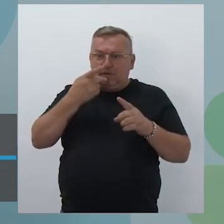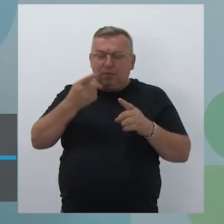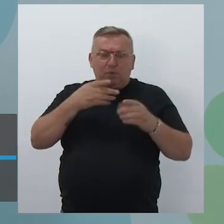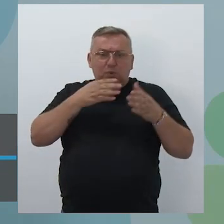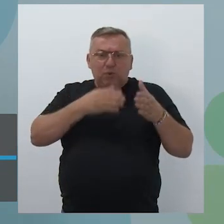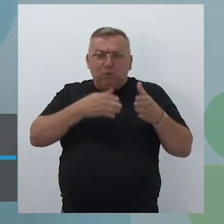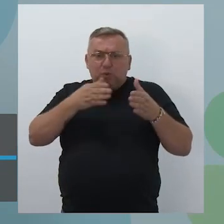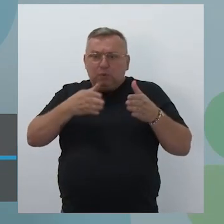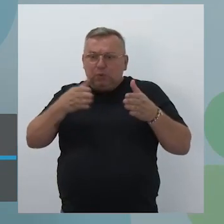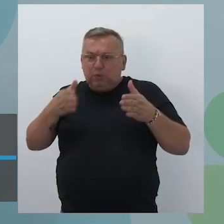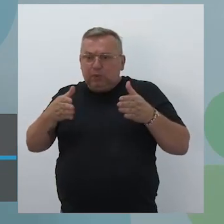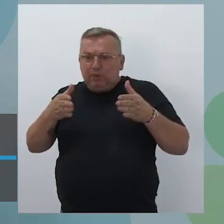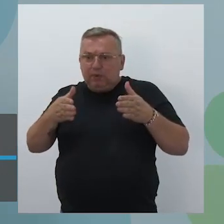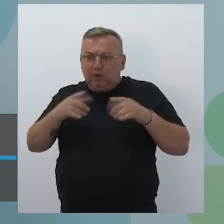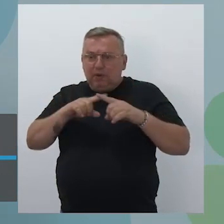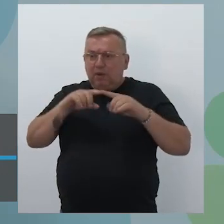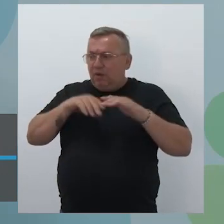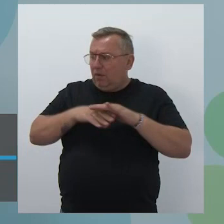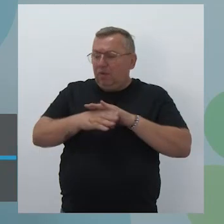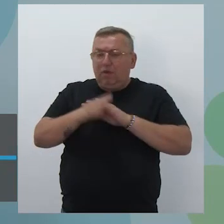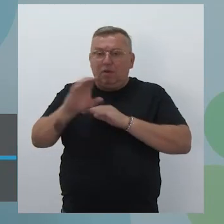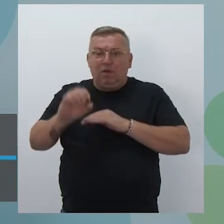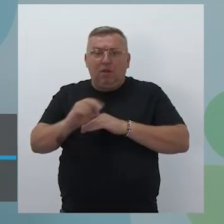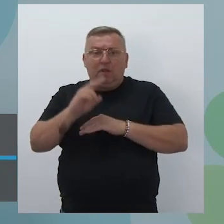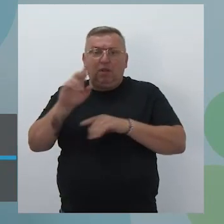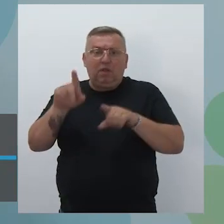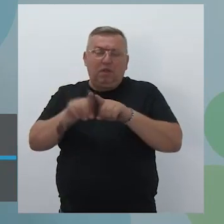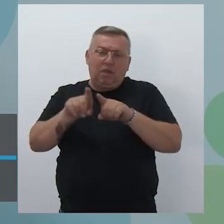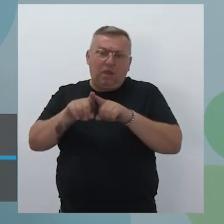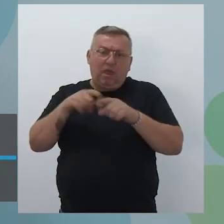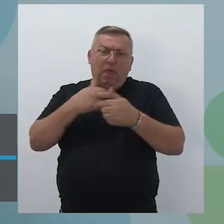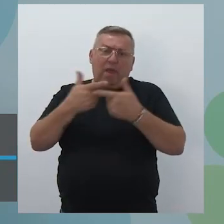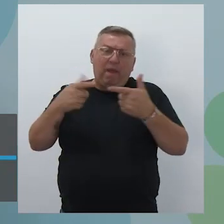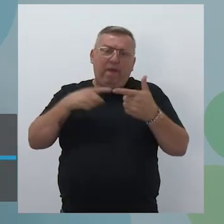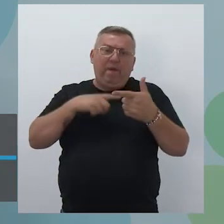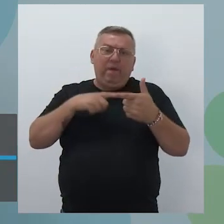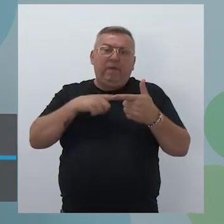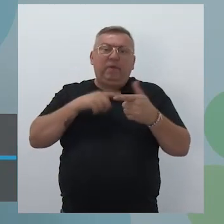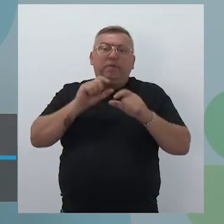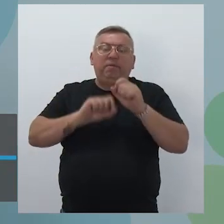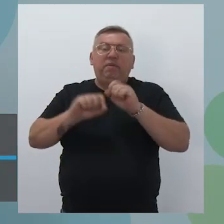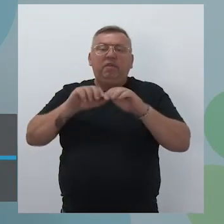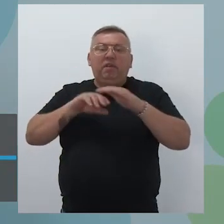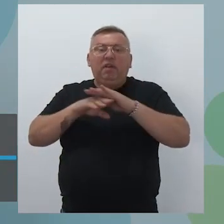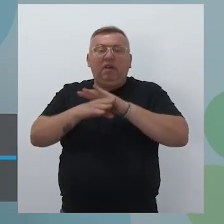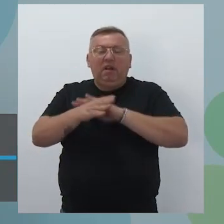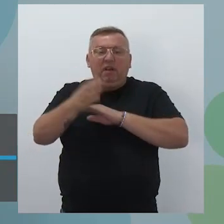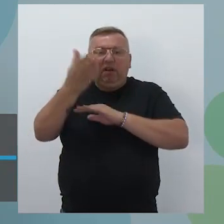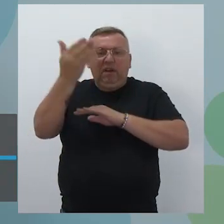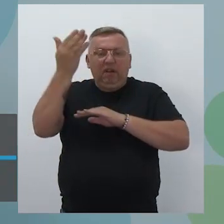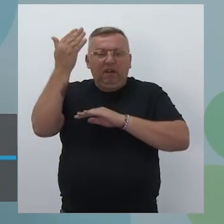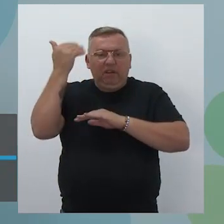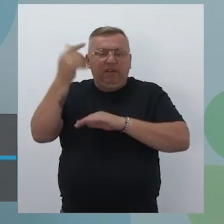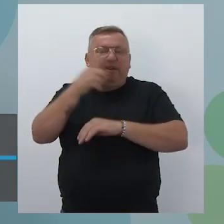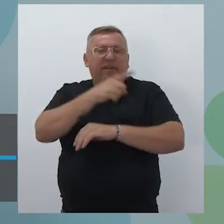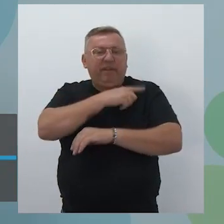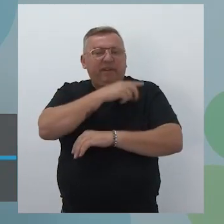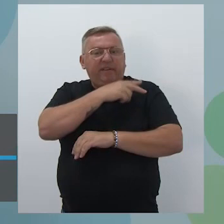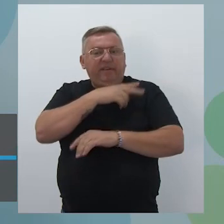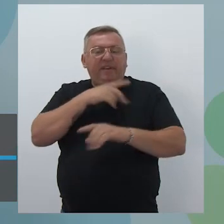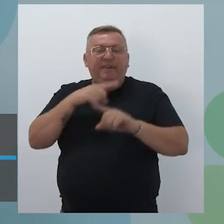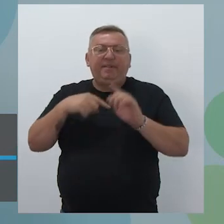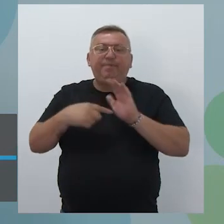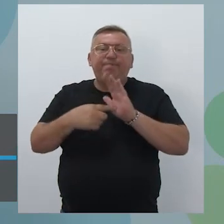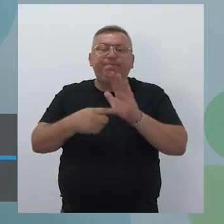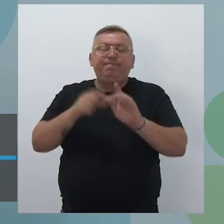ordem tradicional, ou não vou dizer nem tradicional, mas aquela que estamos acostumados. Lá na primeira série a gente apresenta a sociologia